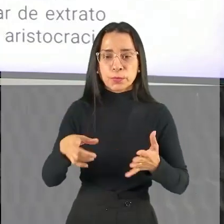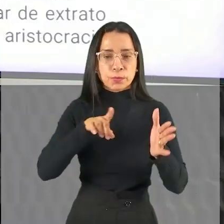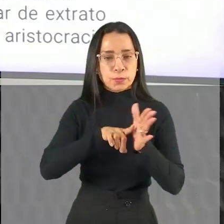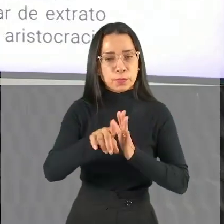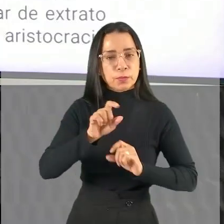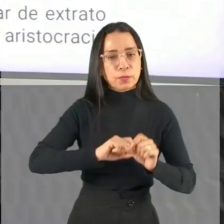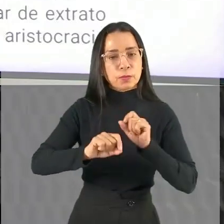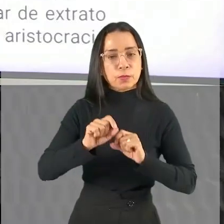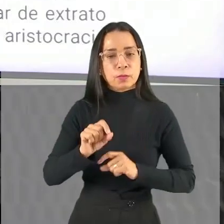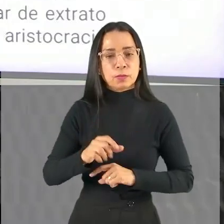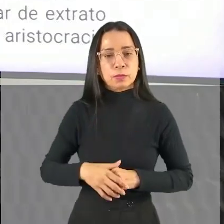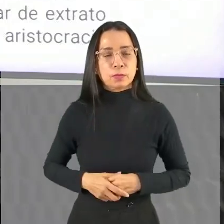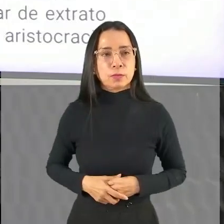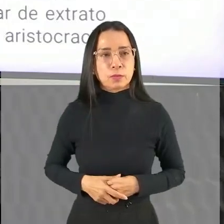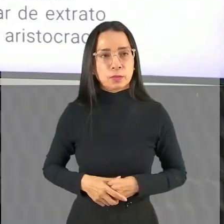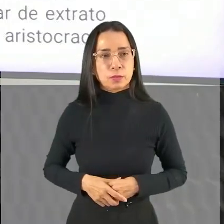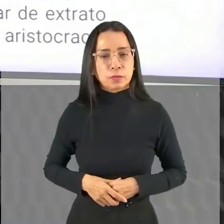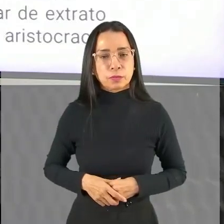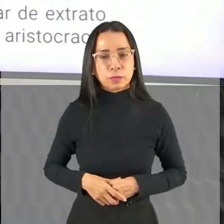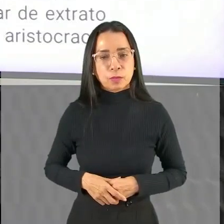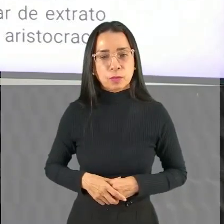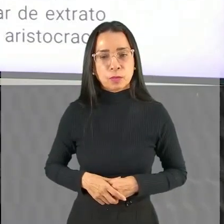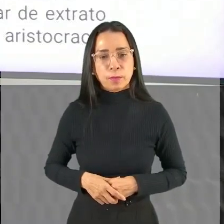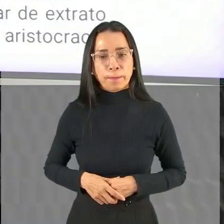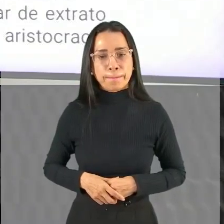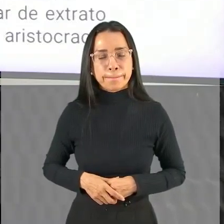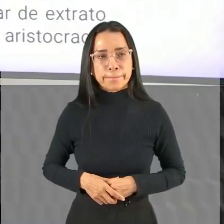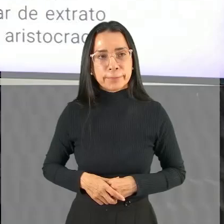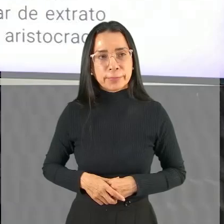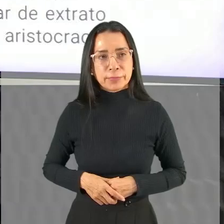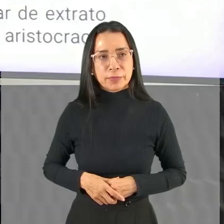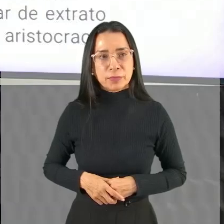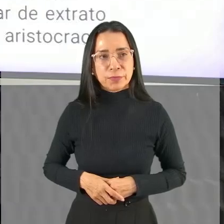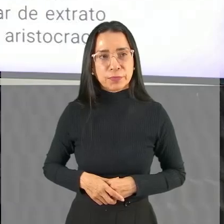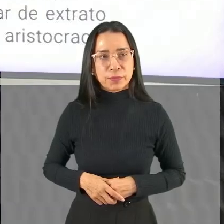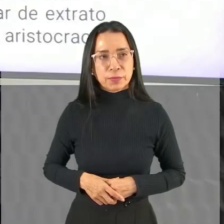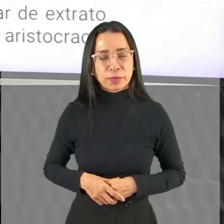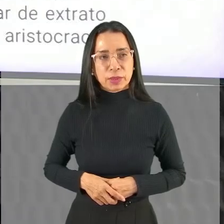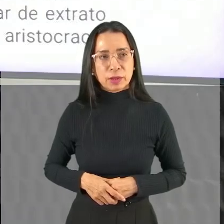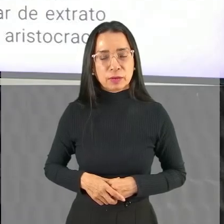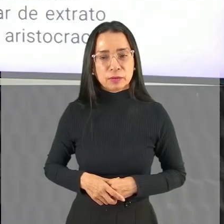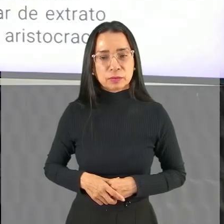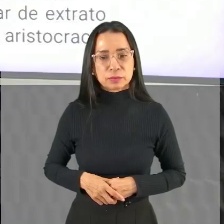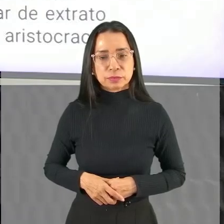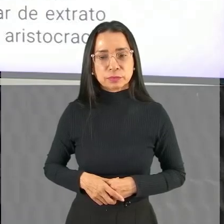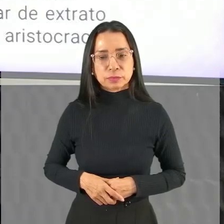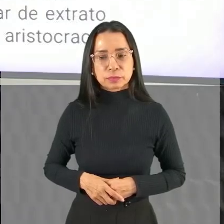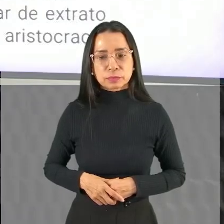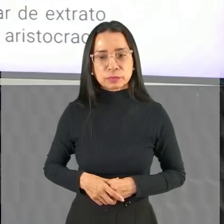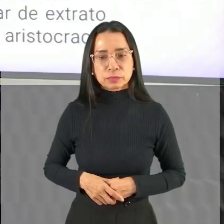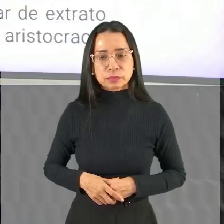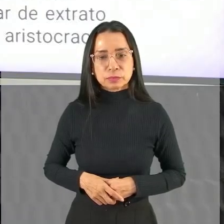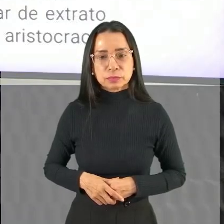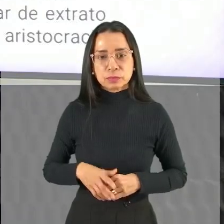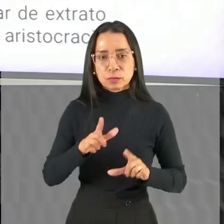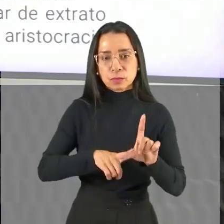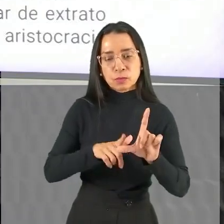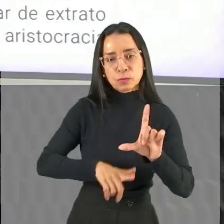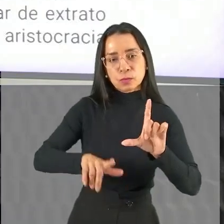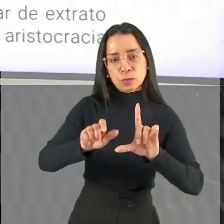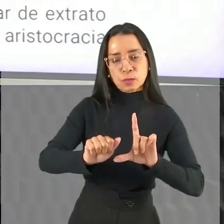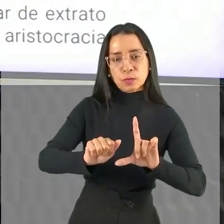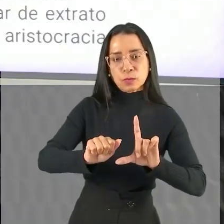a característica principal dessa sociedade era a ditadura teocrática, que igualava a